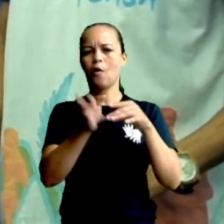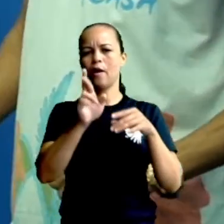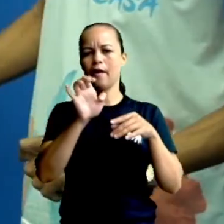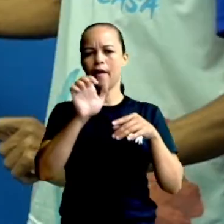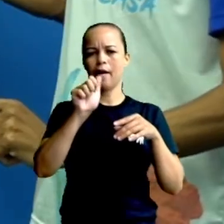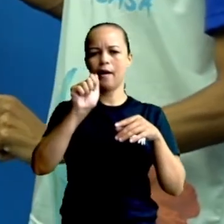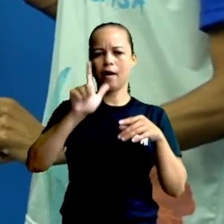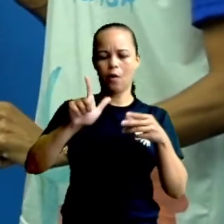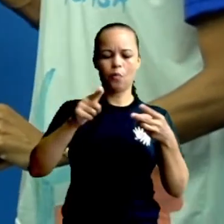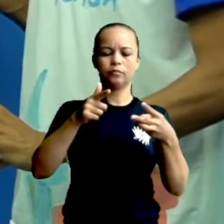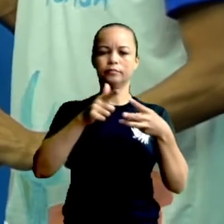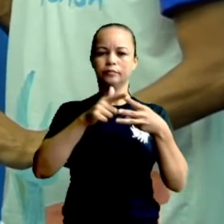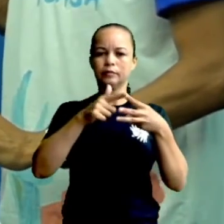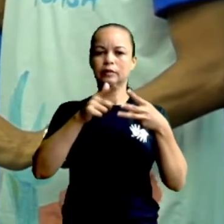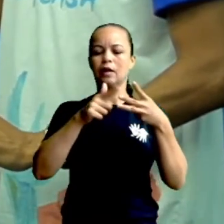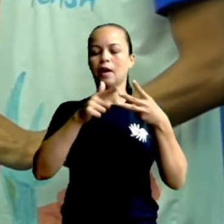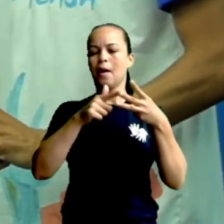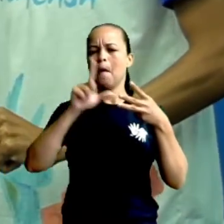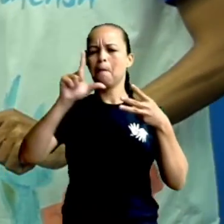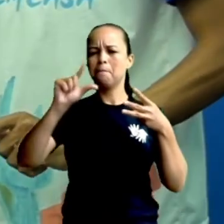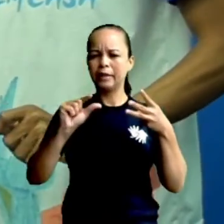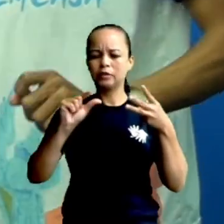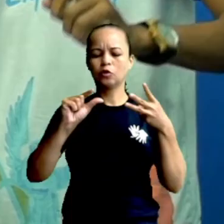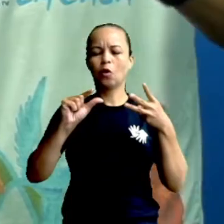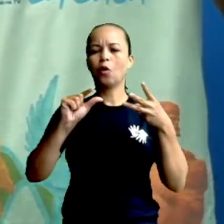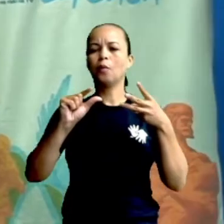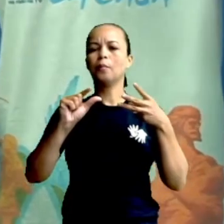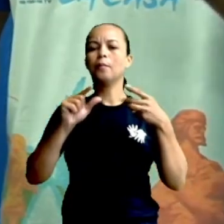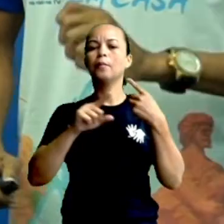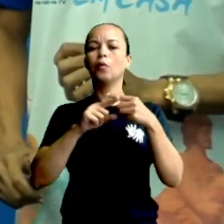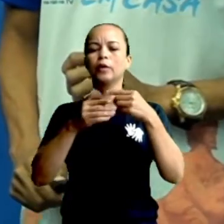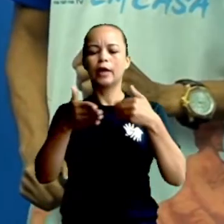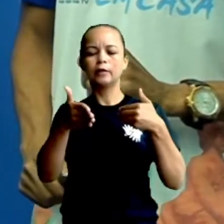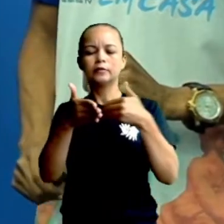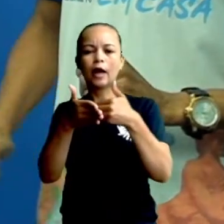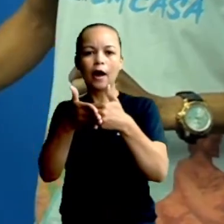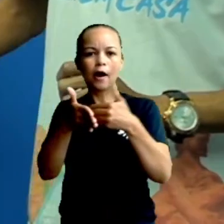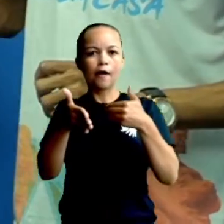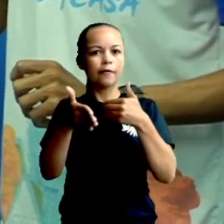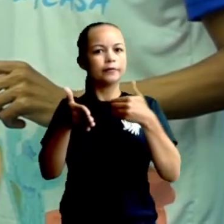invertida. Menor porque é menor, porque está antes do centro de curvatura.